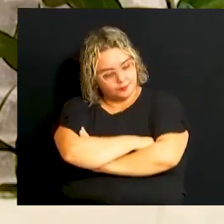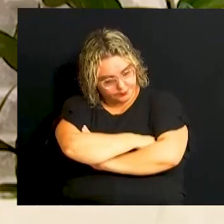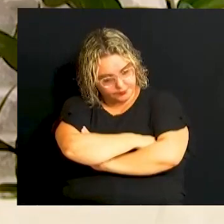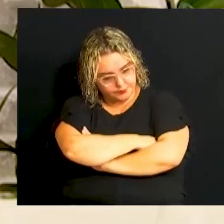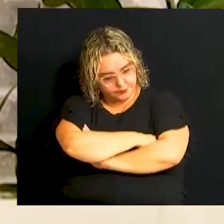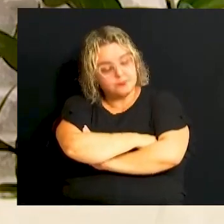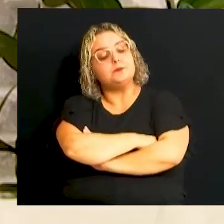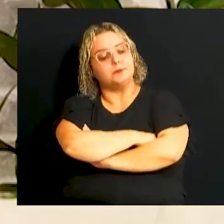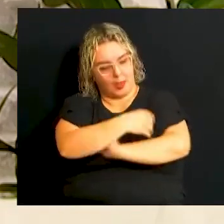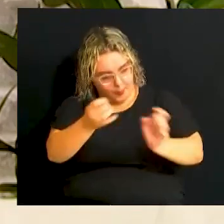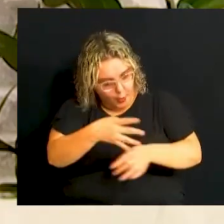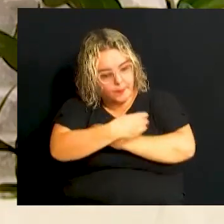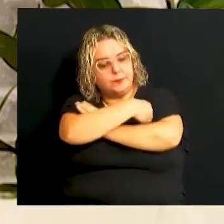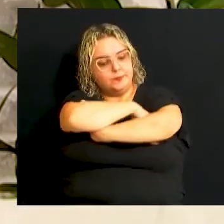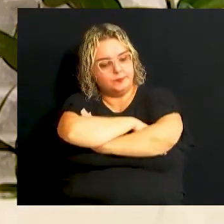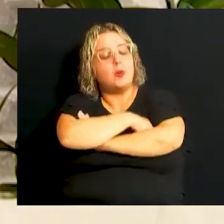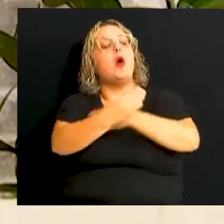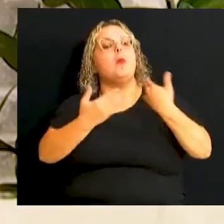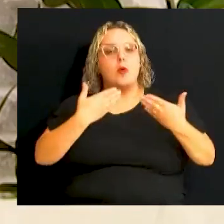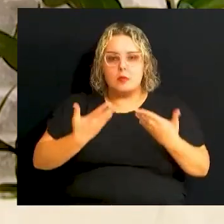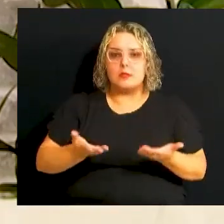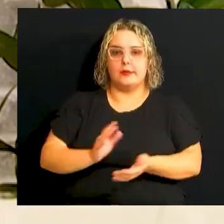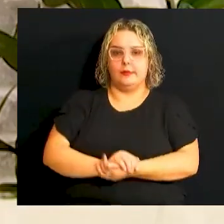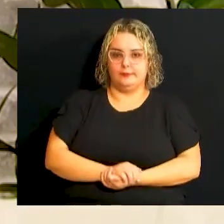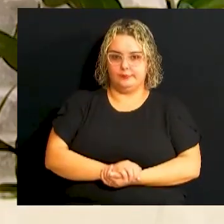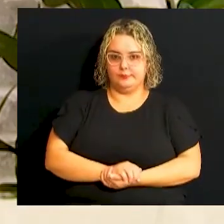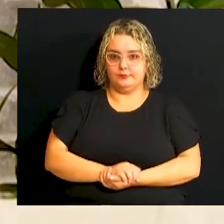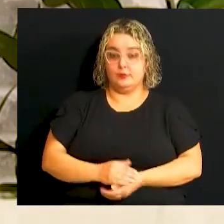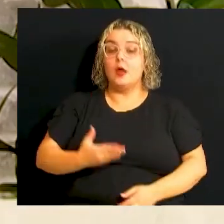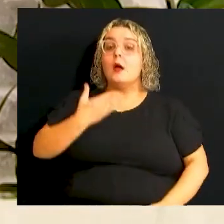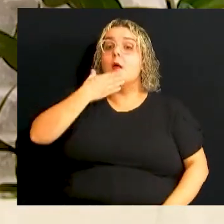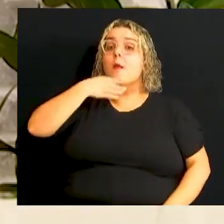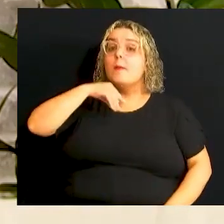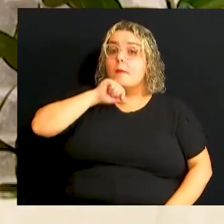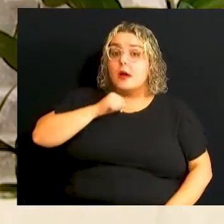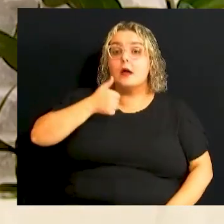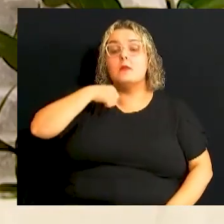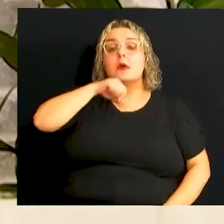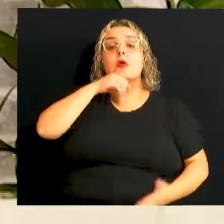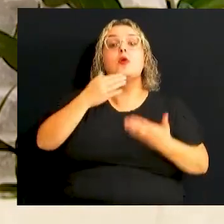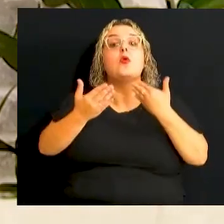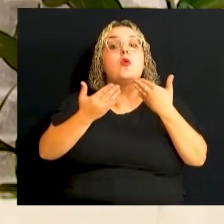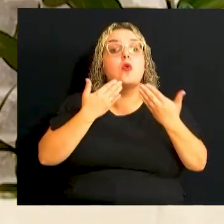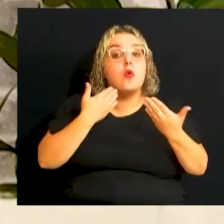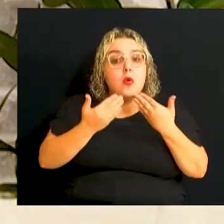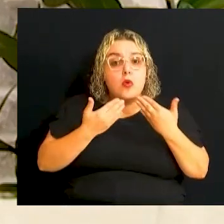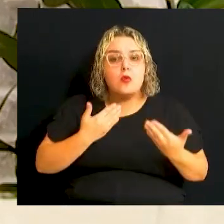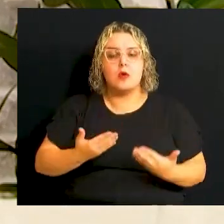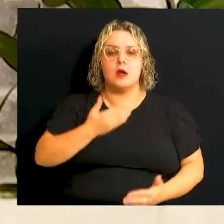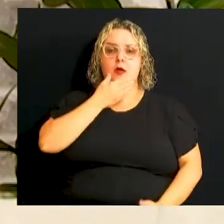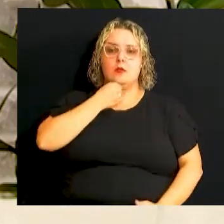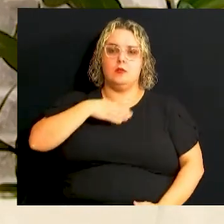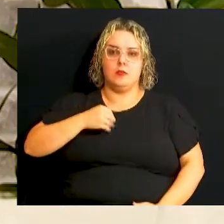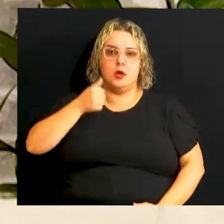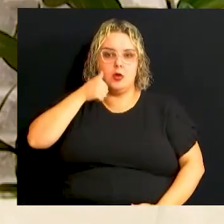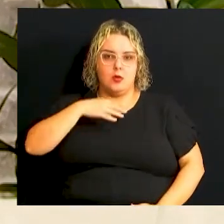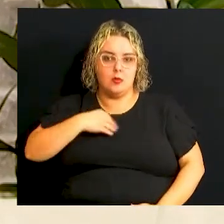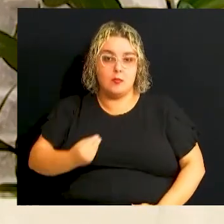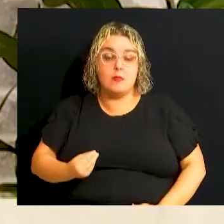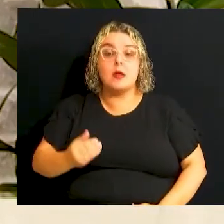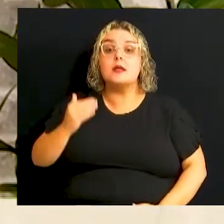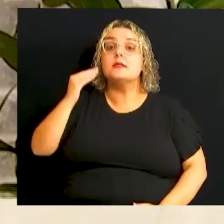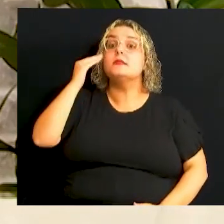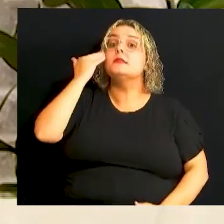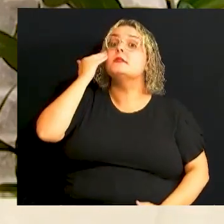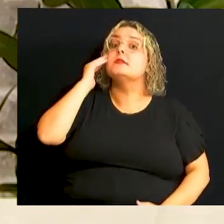criança e conversar. Então uma das coisas é, pais, conversem com os filhos, mas entendam